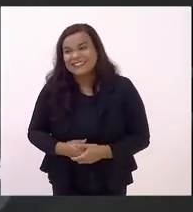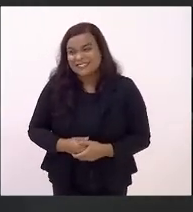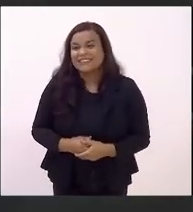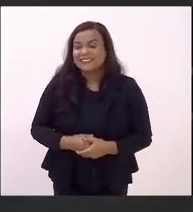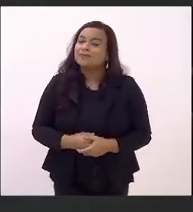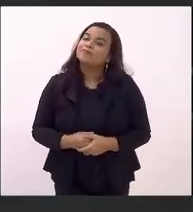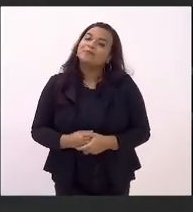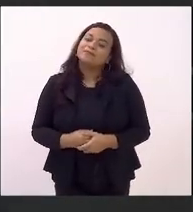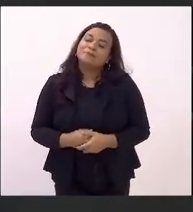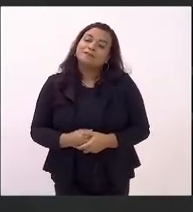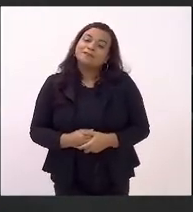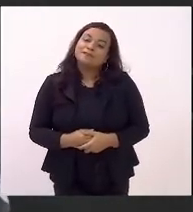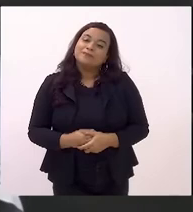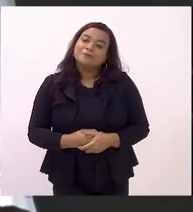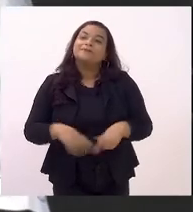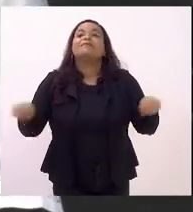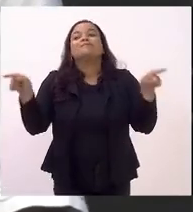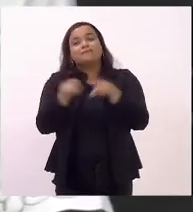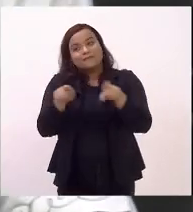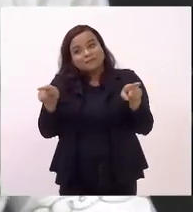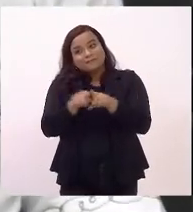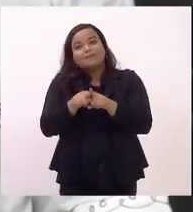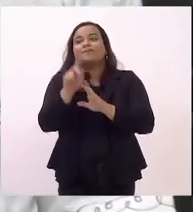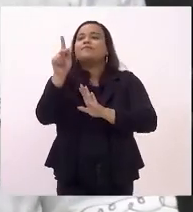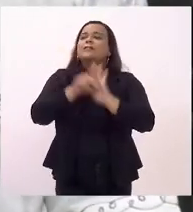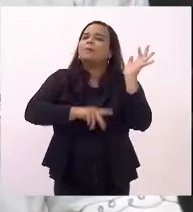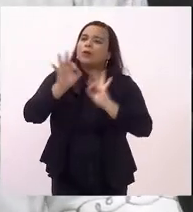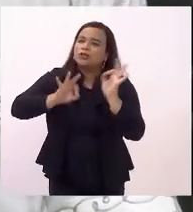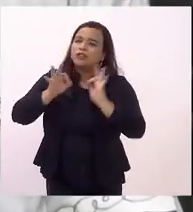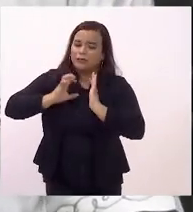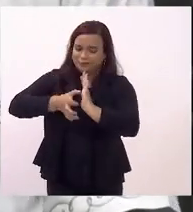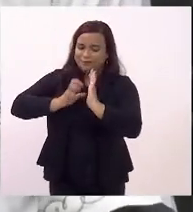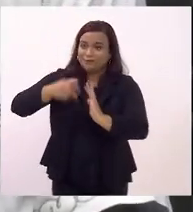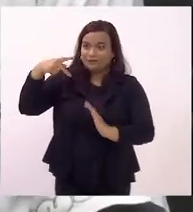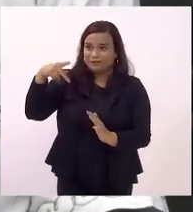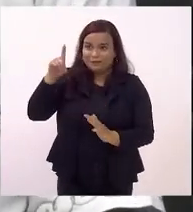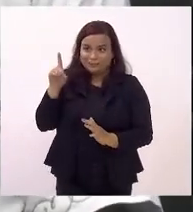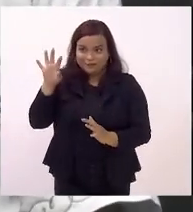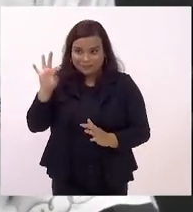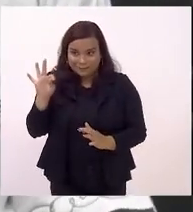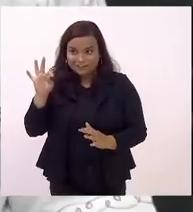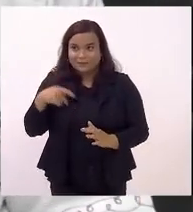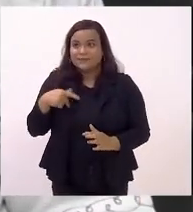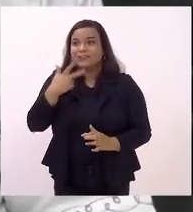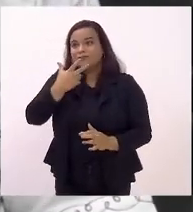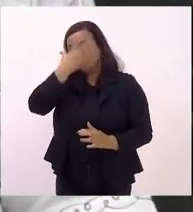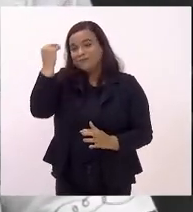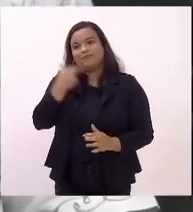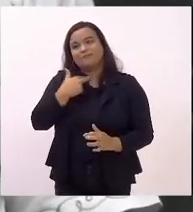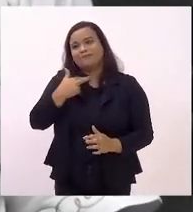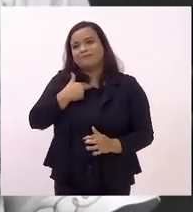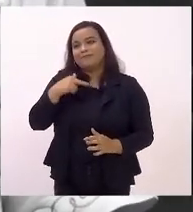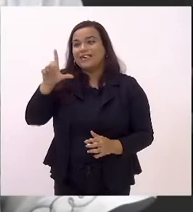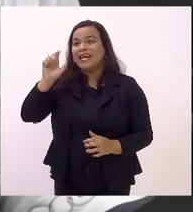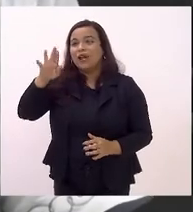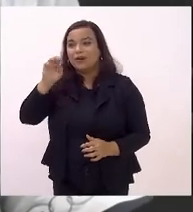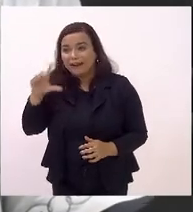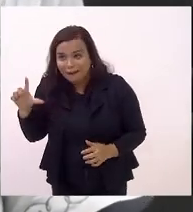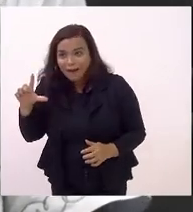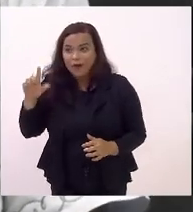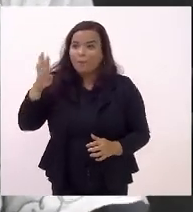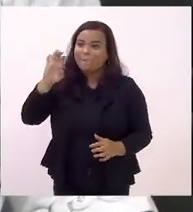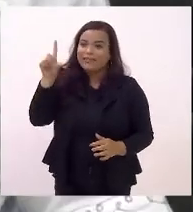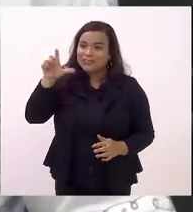né? E é óbvio que um projeto do PDT, eu não poderia deixar de falar de Leonel de Moura Brizola e de Abdias do